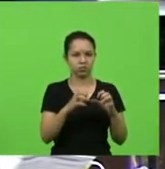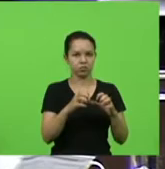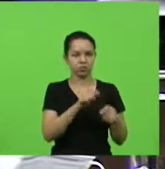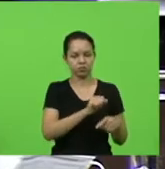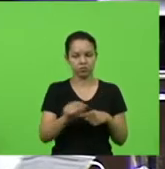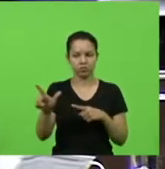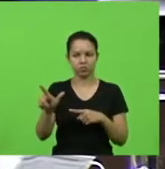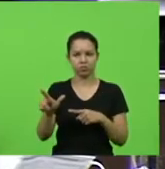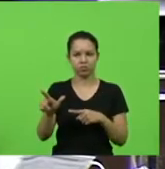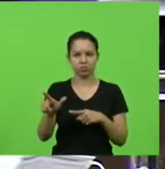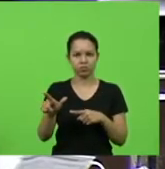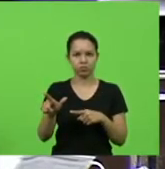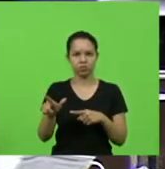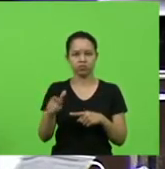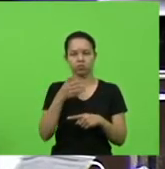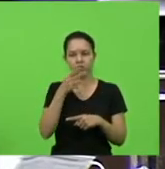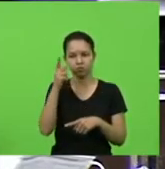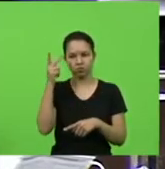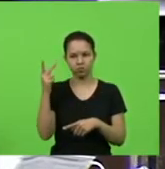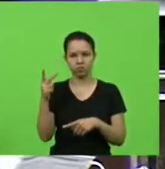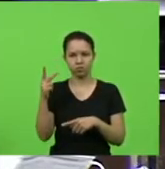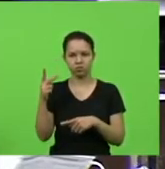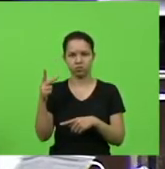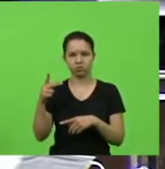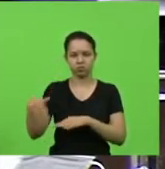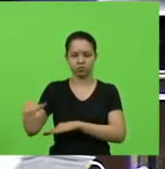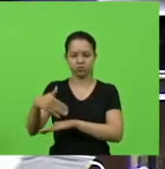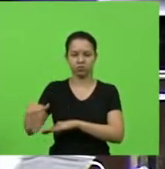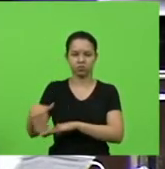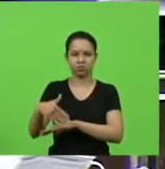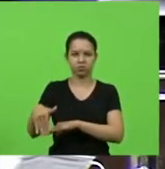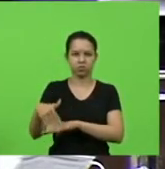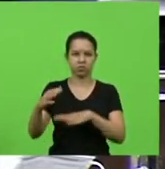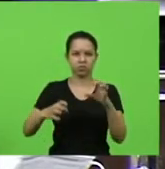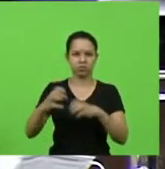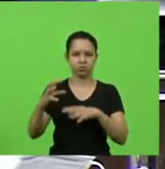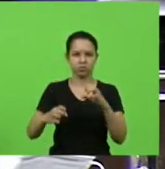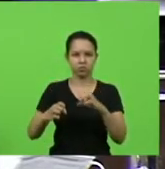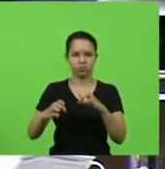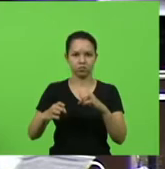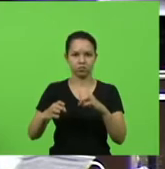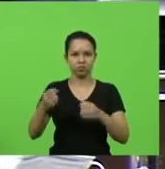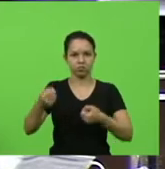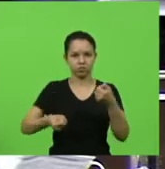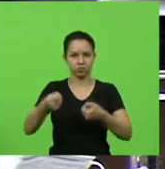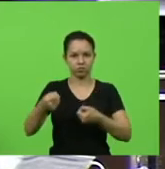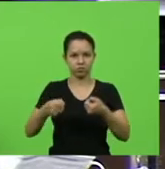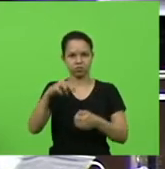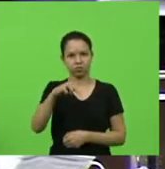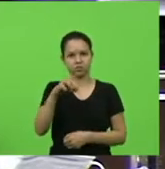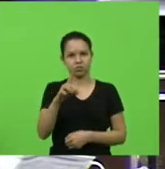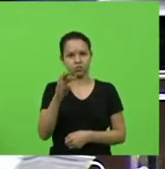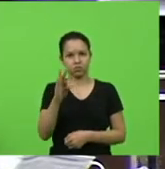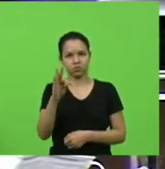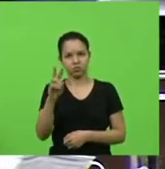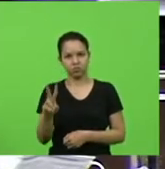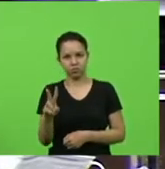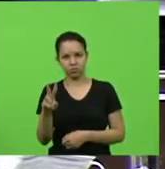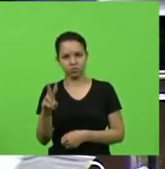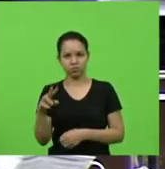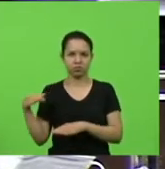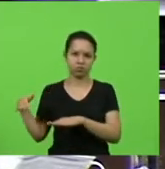quando passa pelo local o carro da NDTV, a Record lá de Joinville,